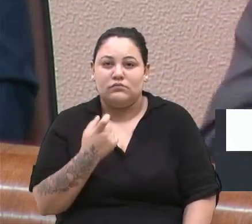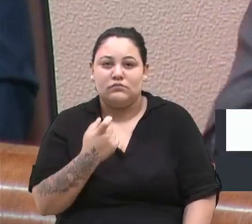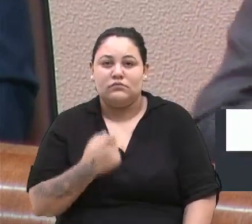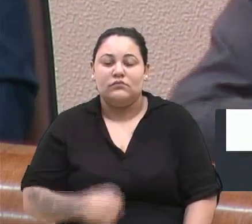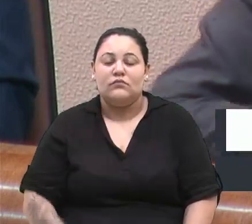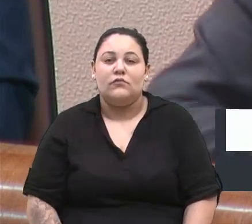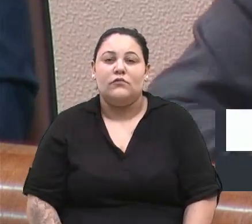frigir